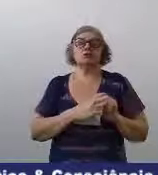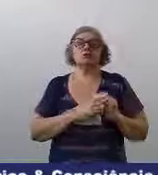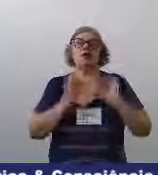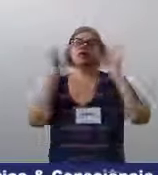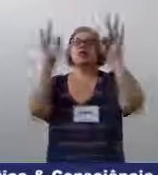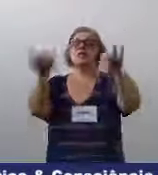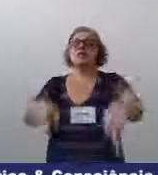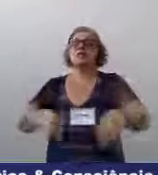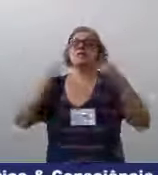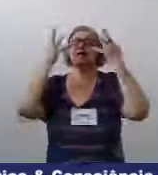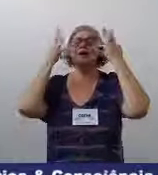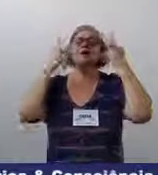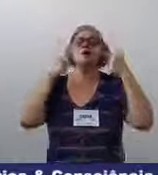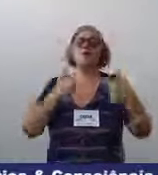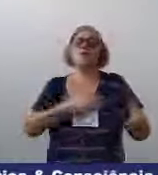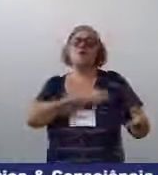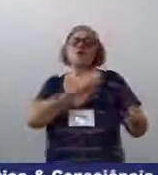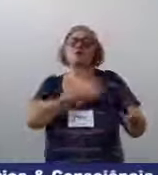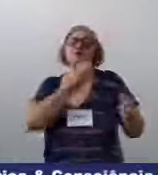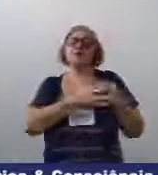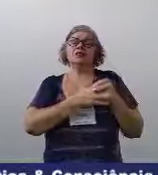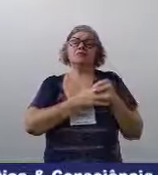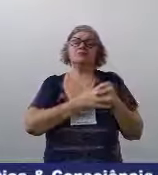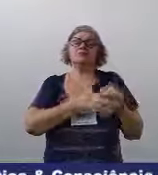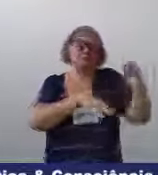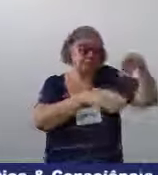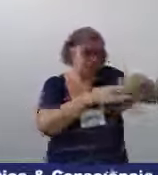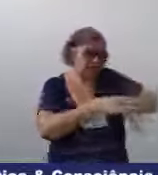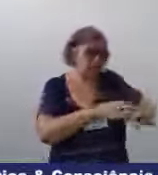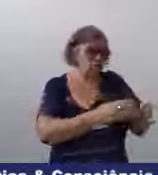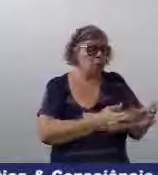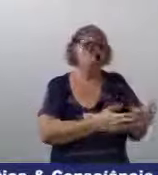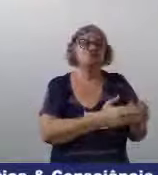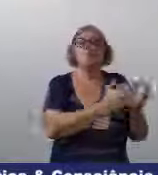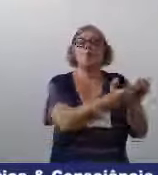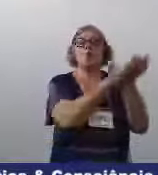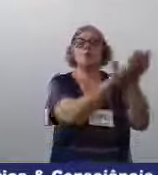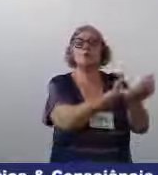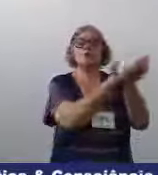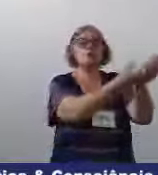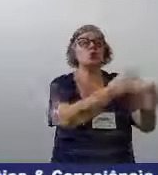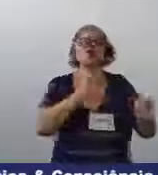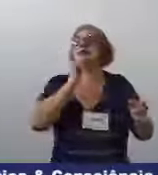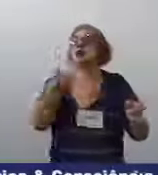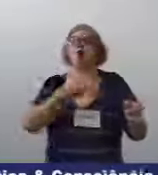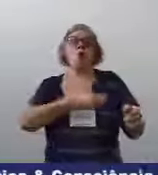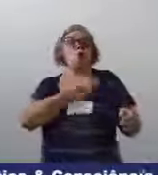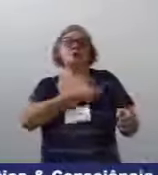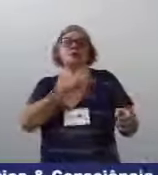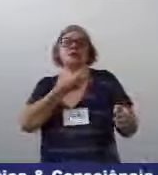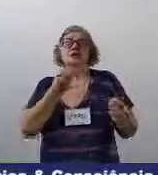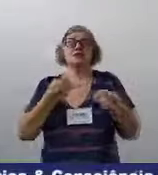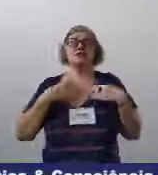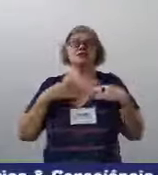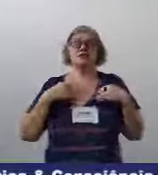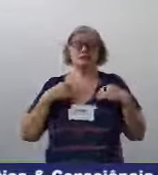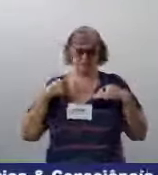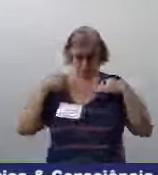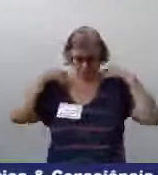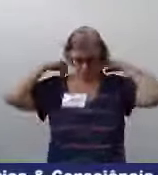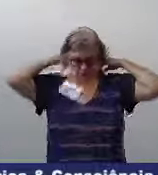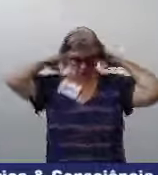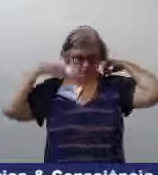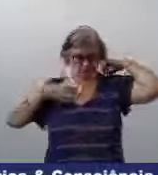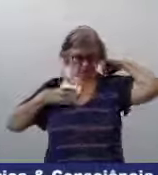terminaria com toda a vida animal possível dentro do rio, que não teria mais a condição de vida, mas como